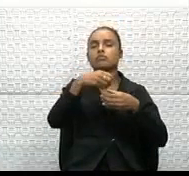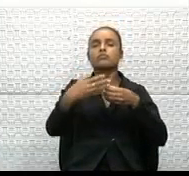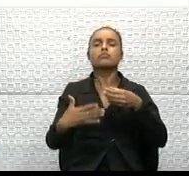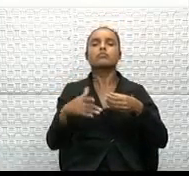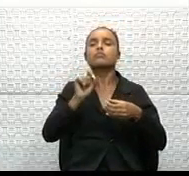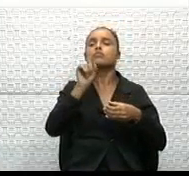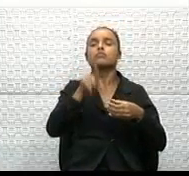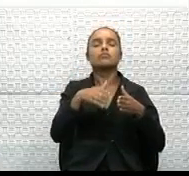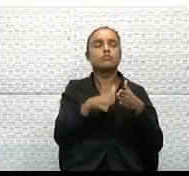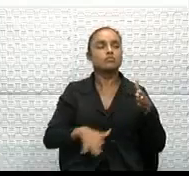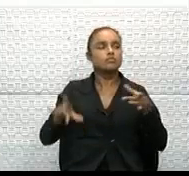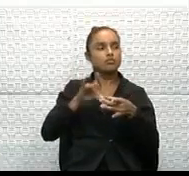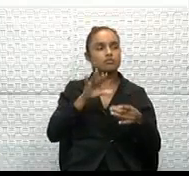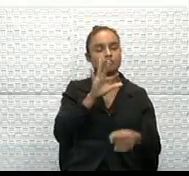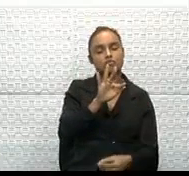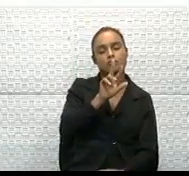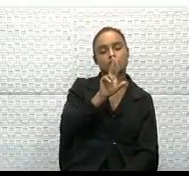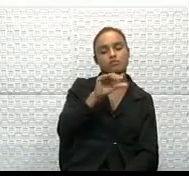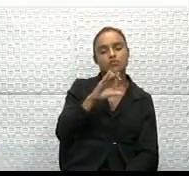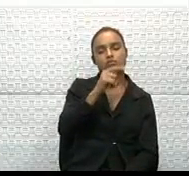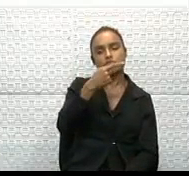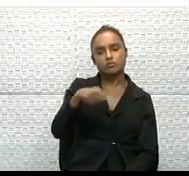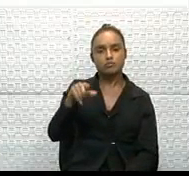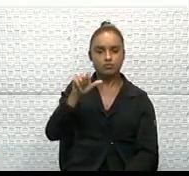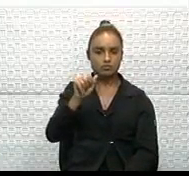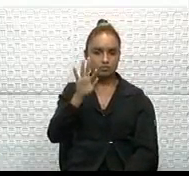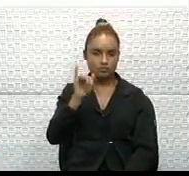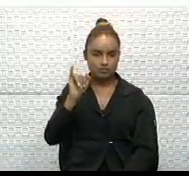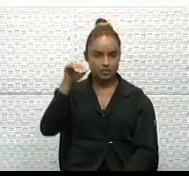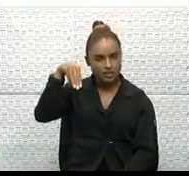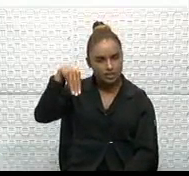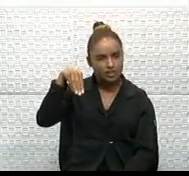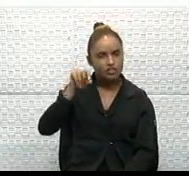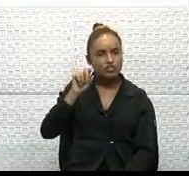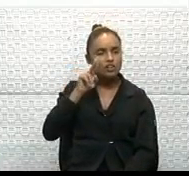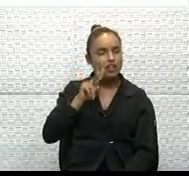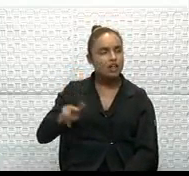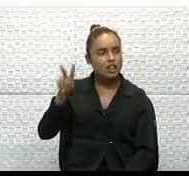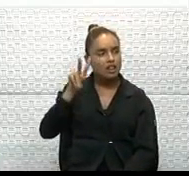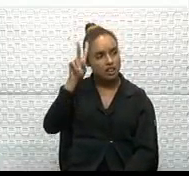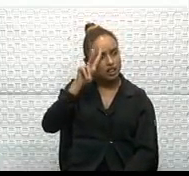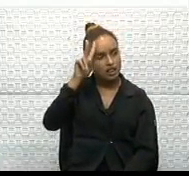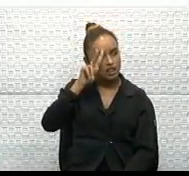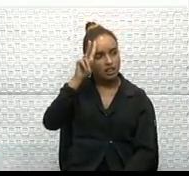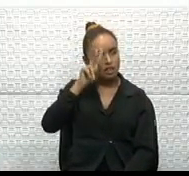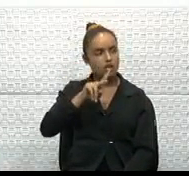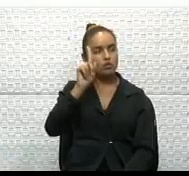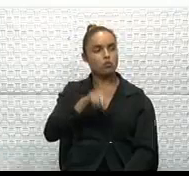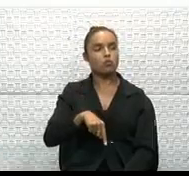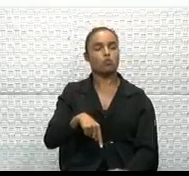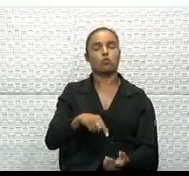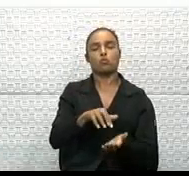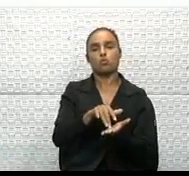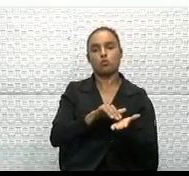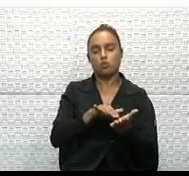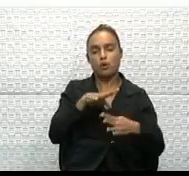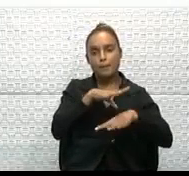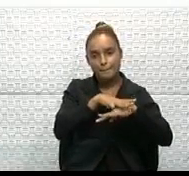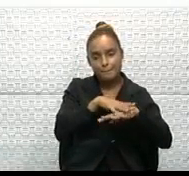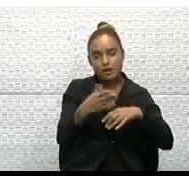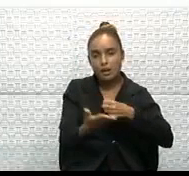do conceito de função afim. Entre os conhecimentos procedimentais, nós temos operações aritméticas básicas e